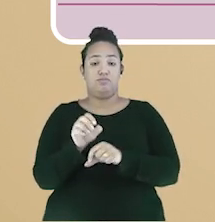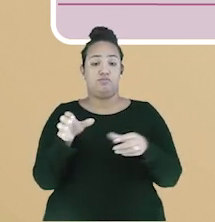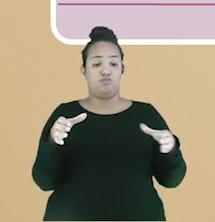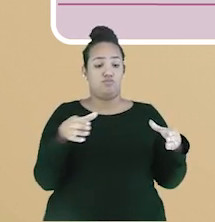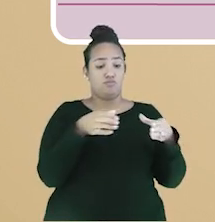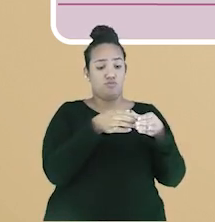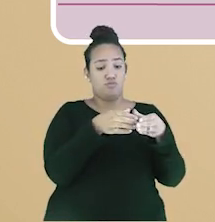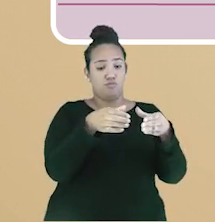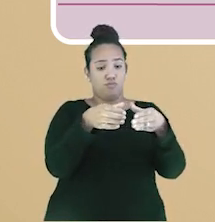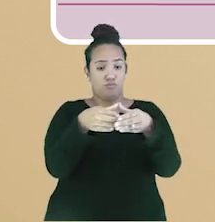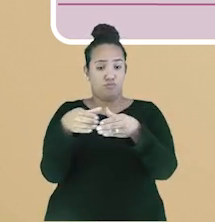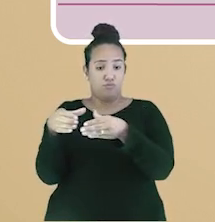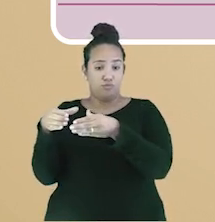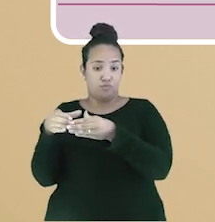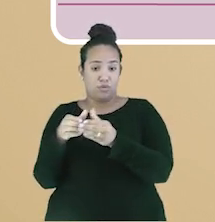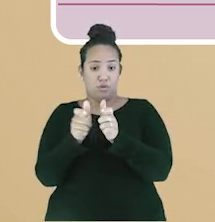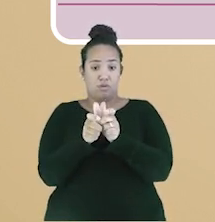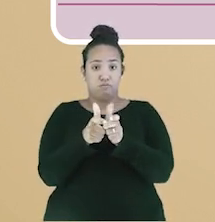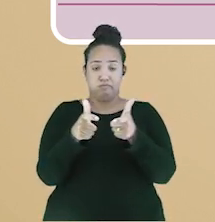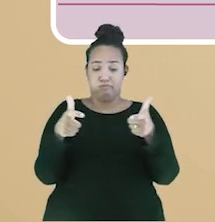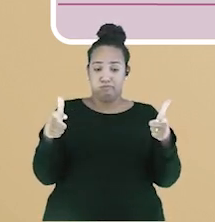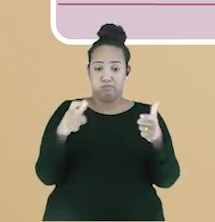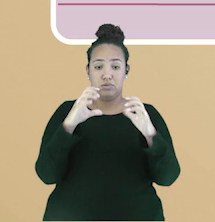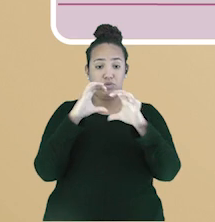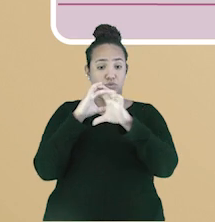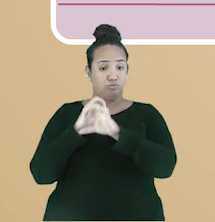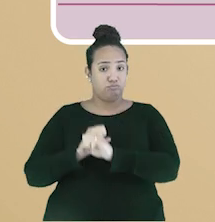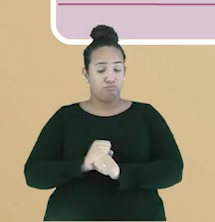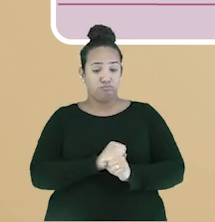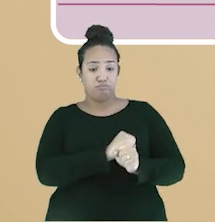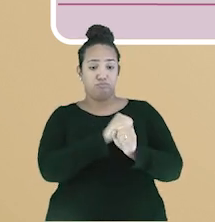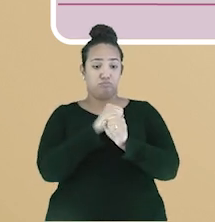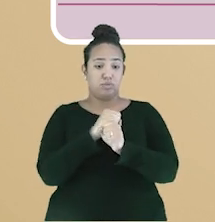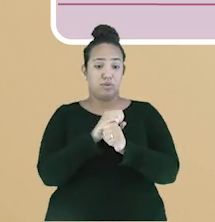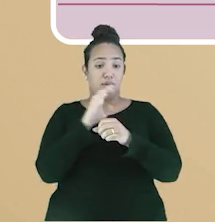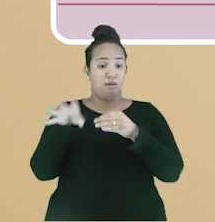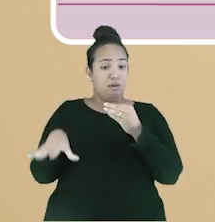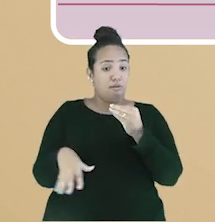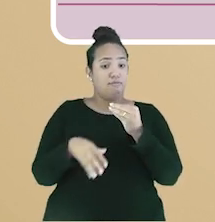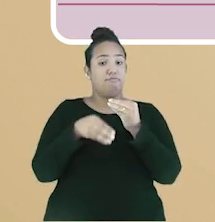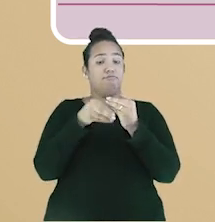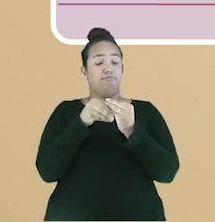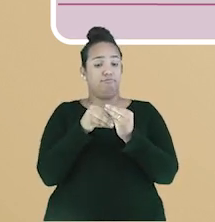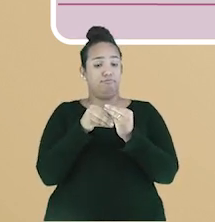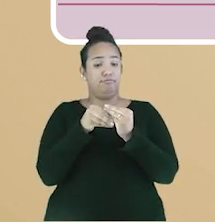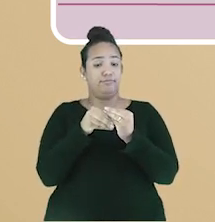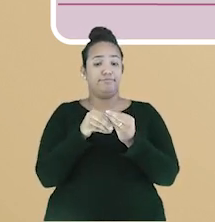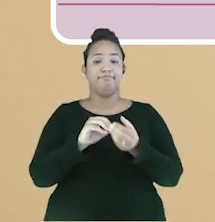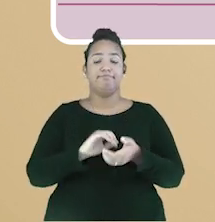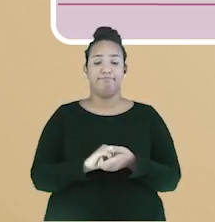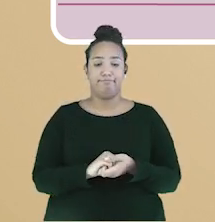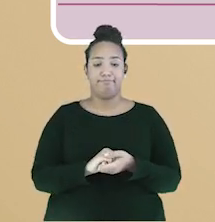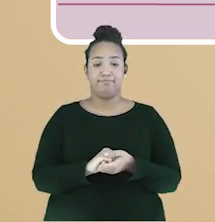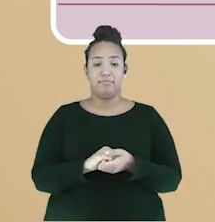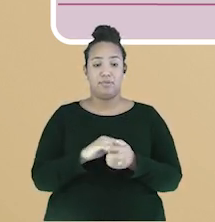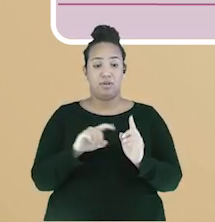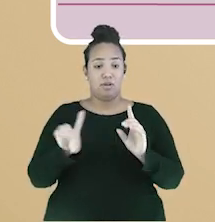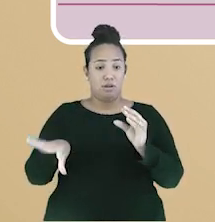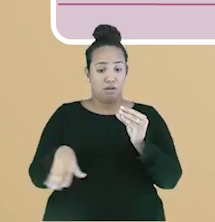agrupar, aumentar, somar, acrescentar, reunir,